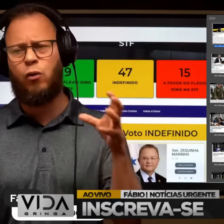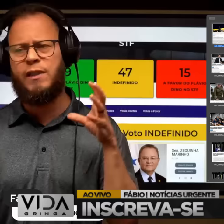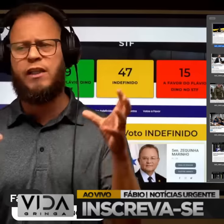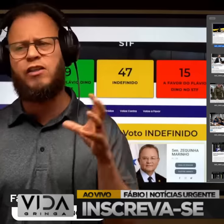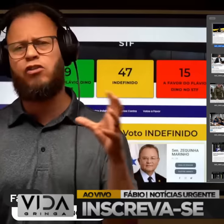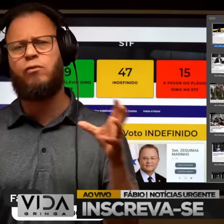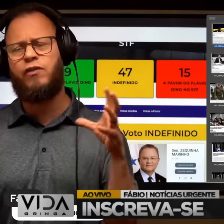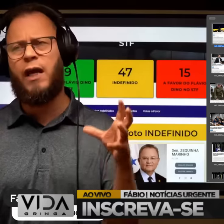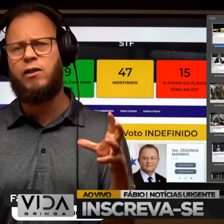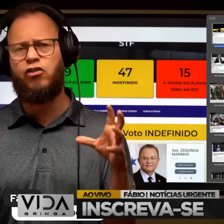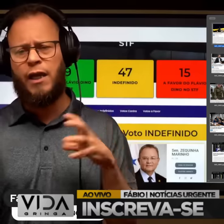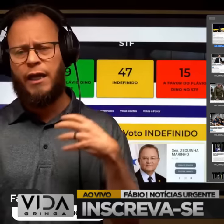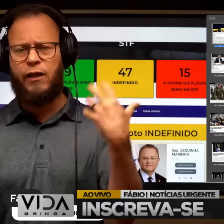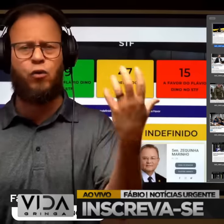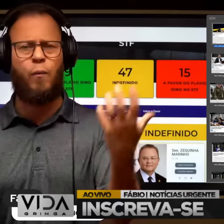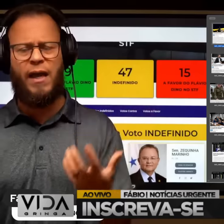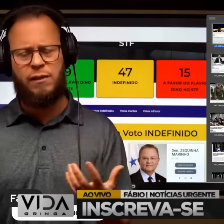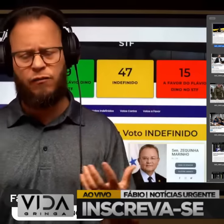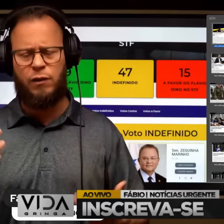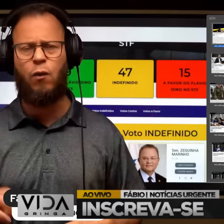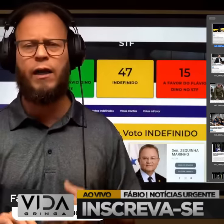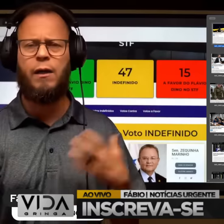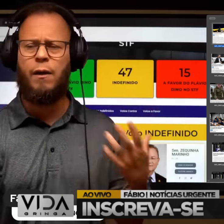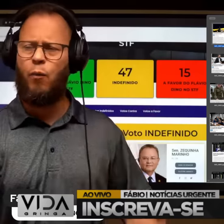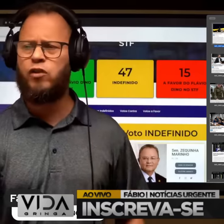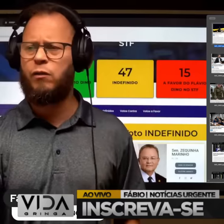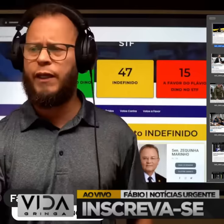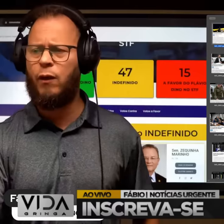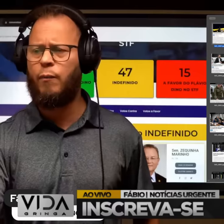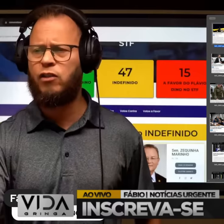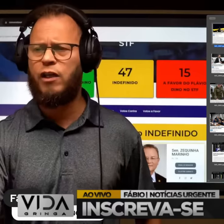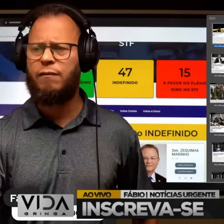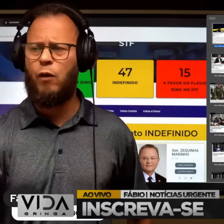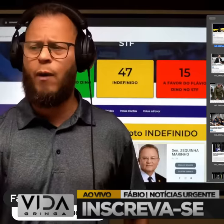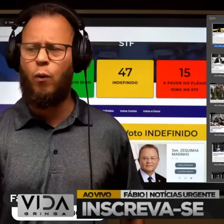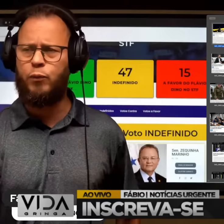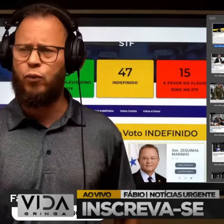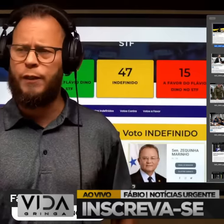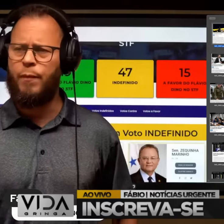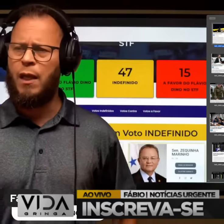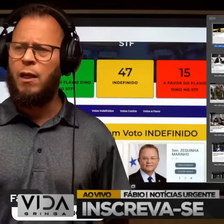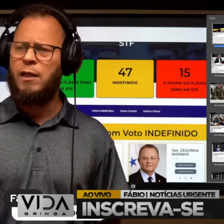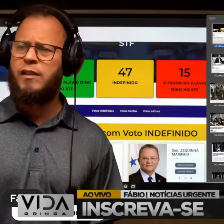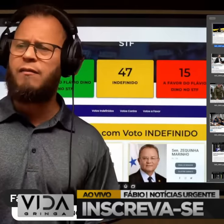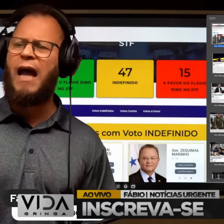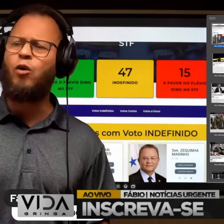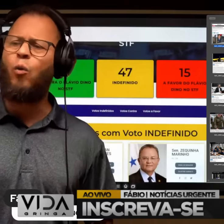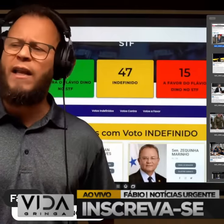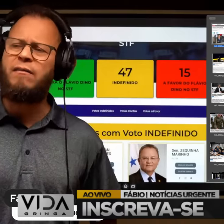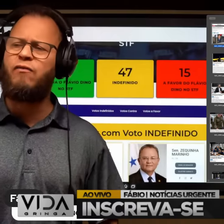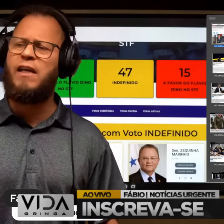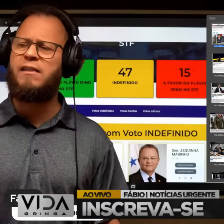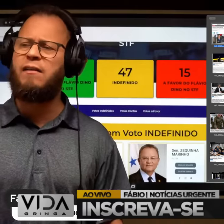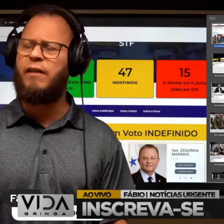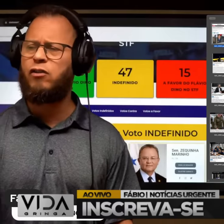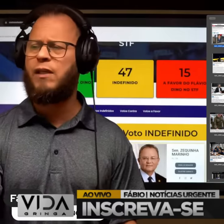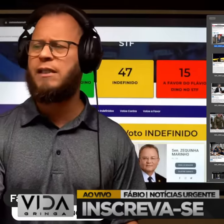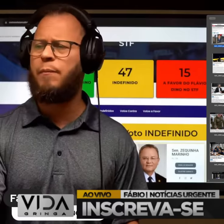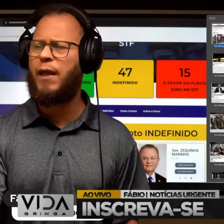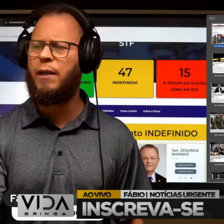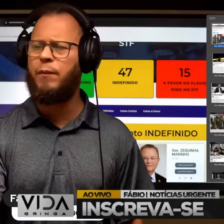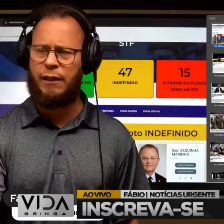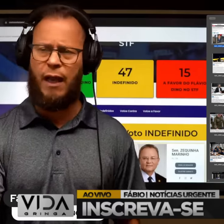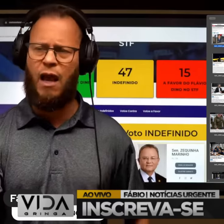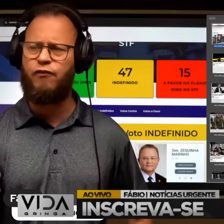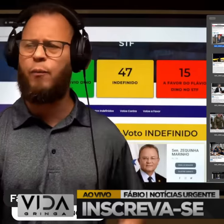vocês, coisas que a gente não via antes, a gente começa vendo agora, mostrando que realmente tem uma ruptura. Citado 40 vezes em texto da